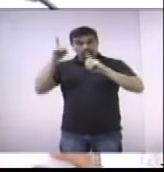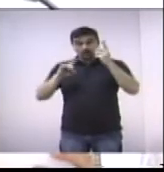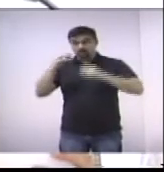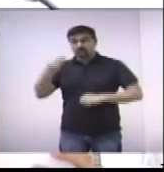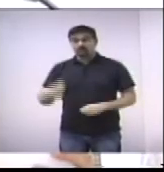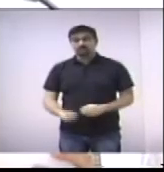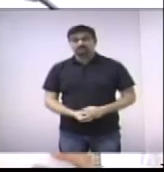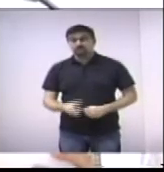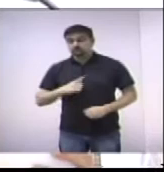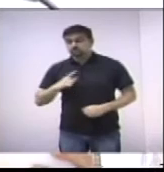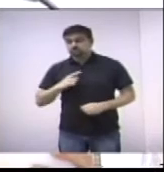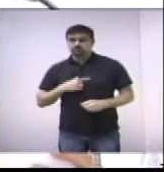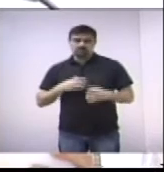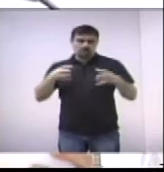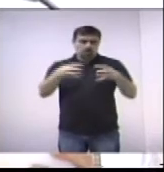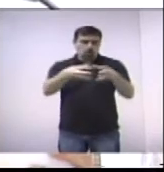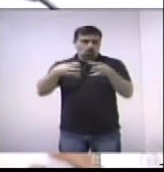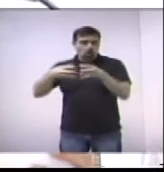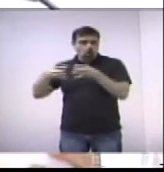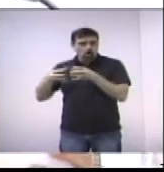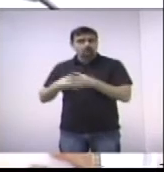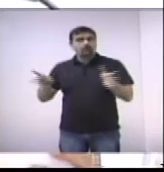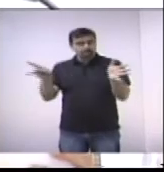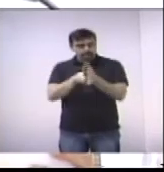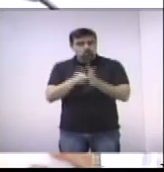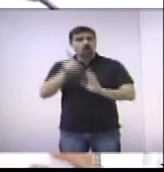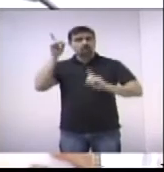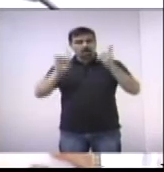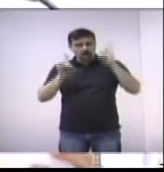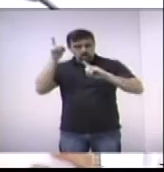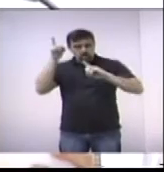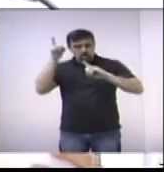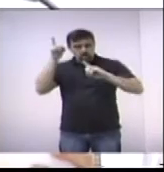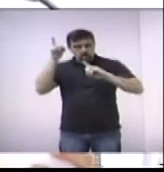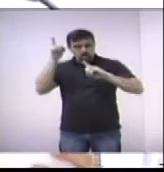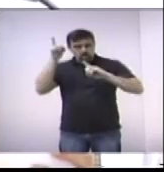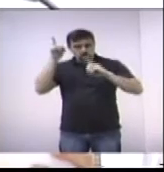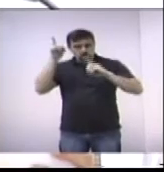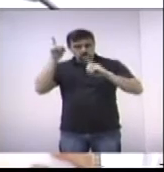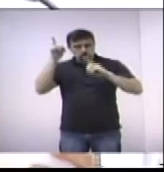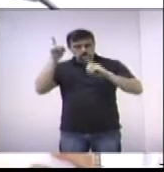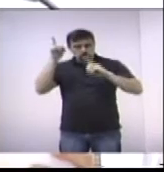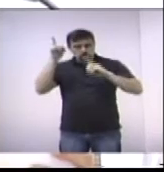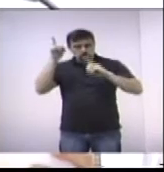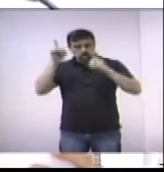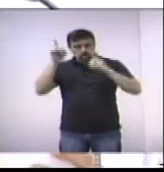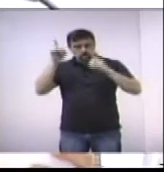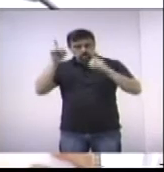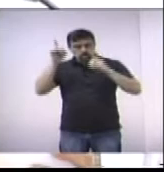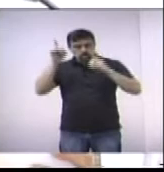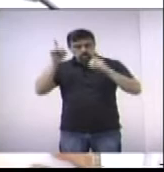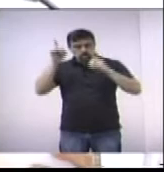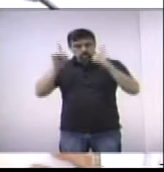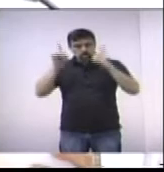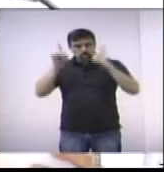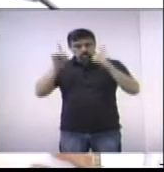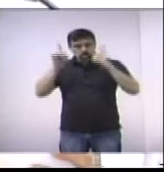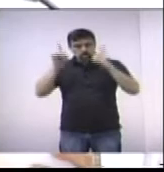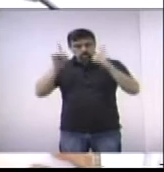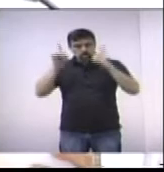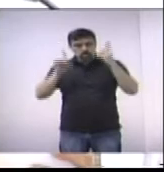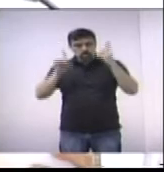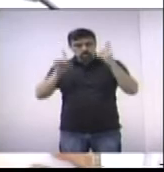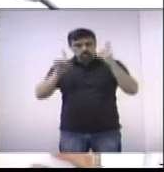de carro de abre-alas, comissão de frente, ala das abaianas, bateria, mestre-sala e porta-bandeiras e afins.